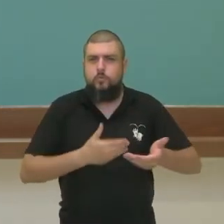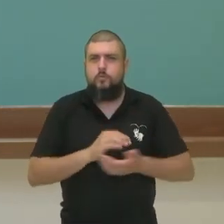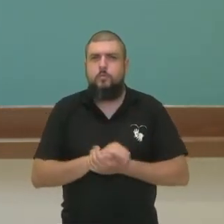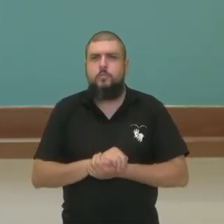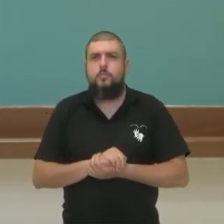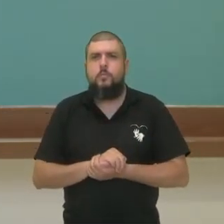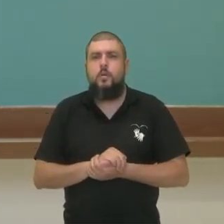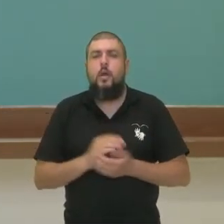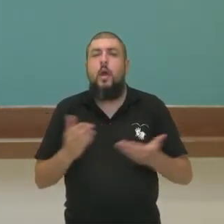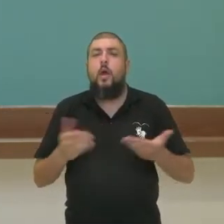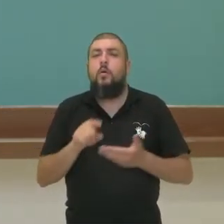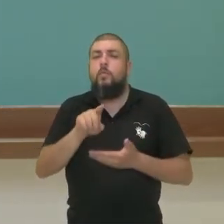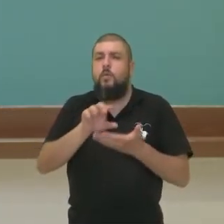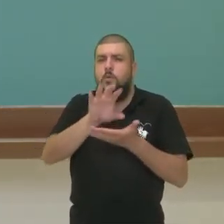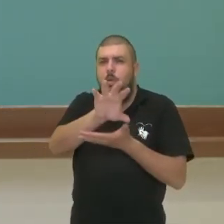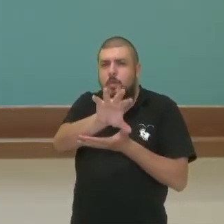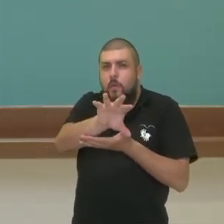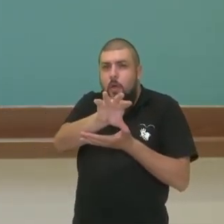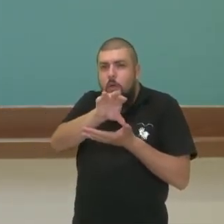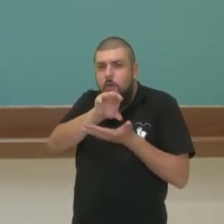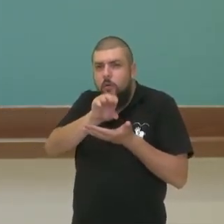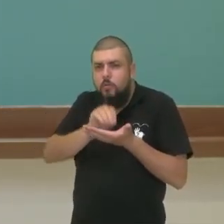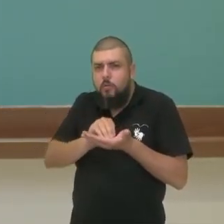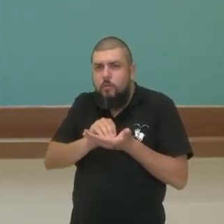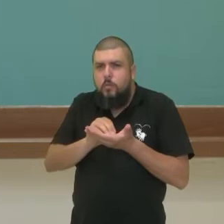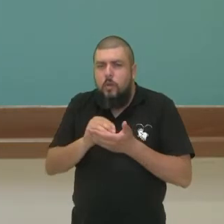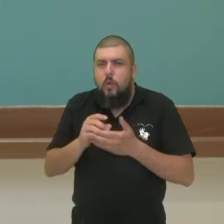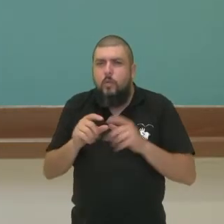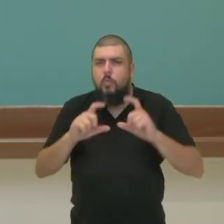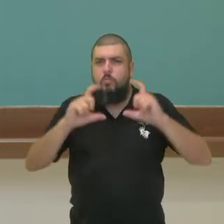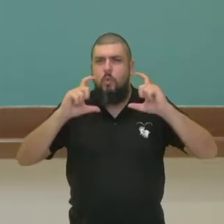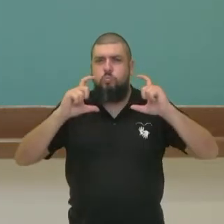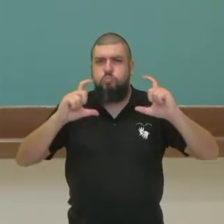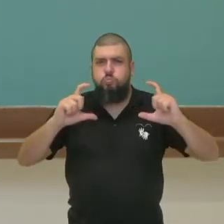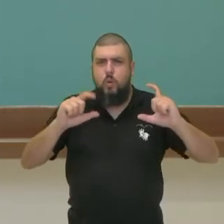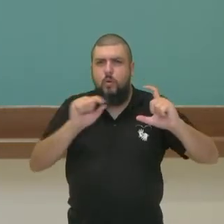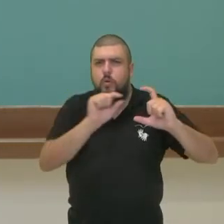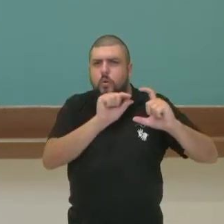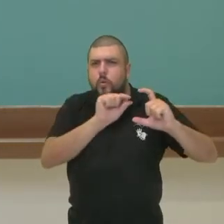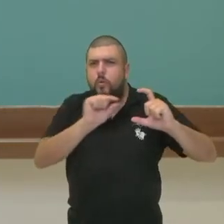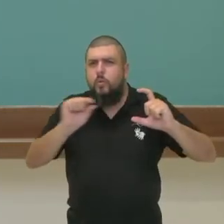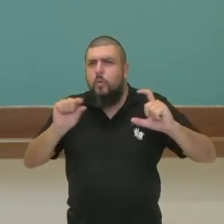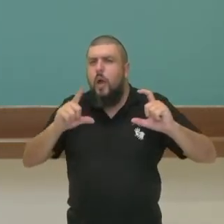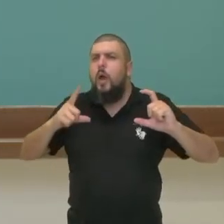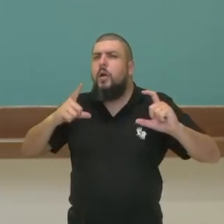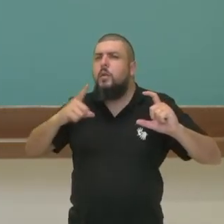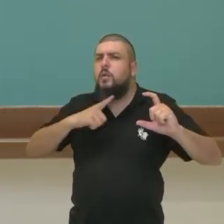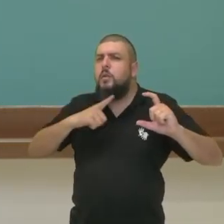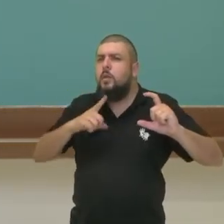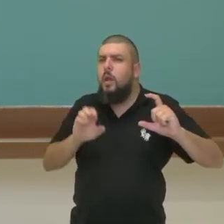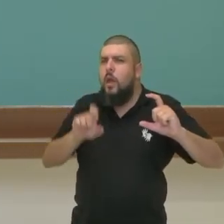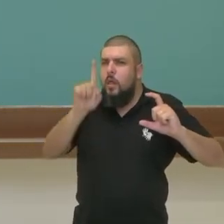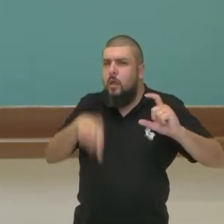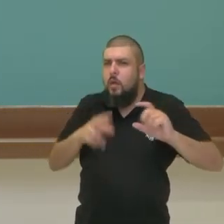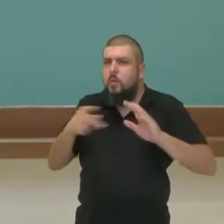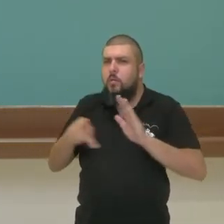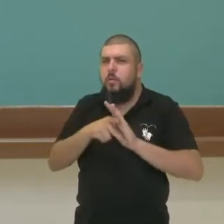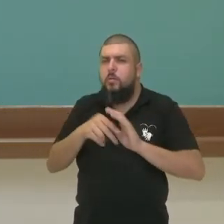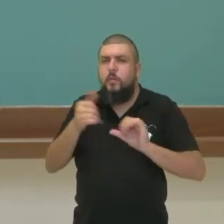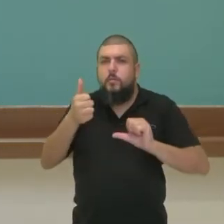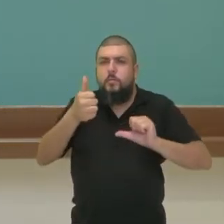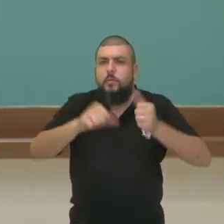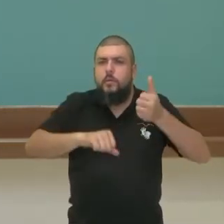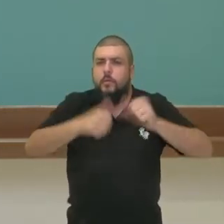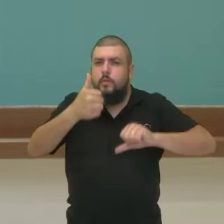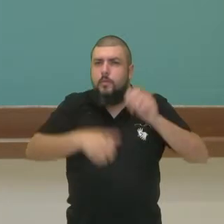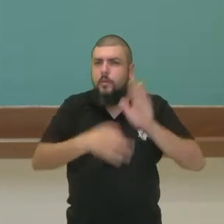só copiar, retirar desse parágrafo o que está se pedindo ali, uma avaliação